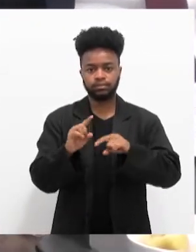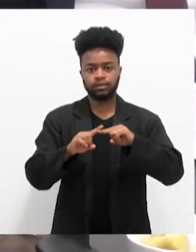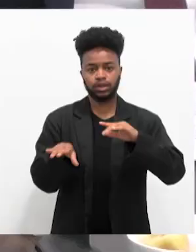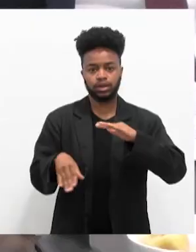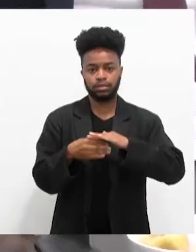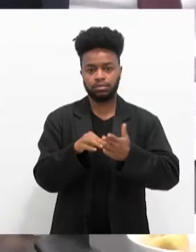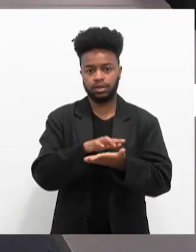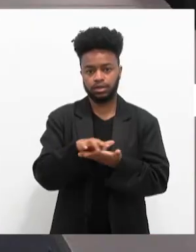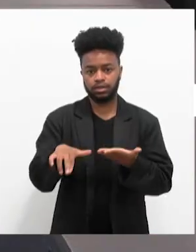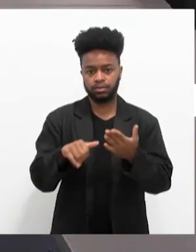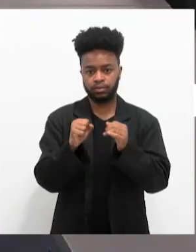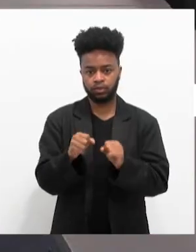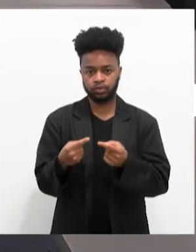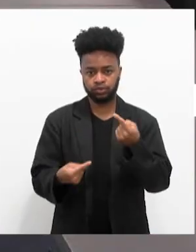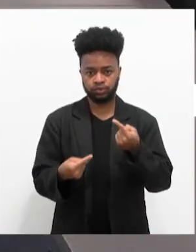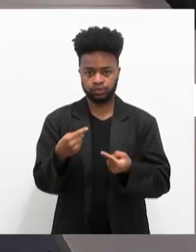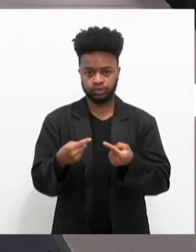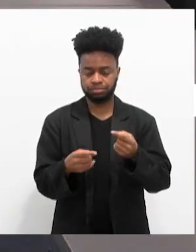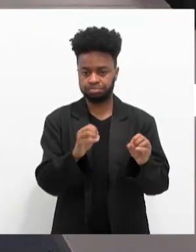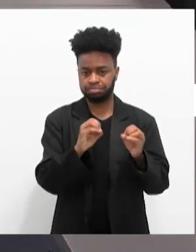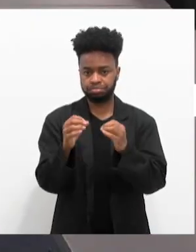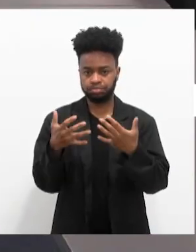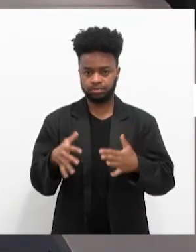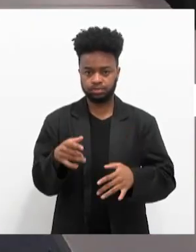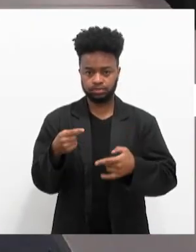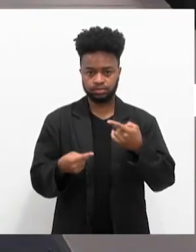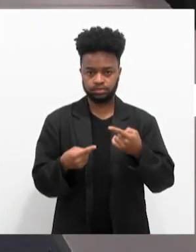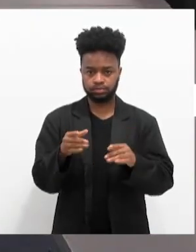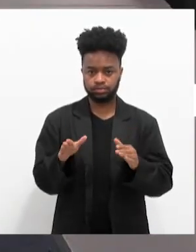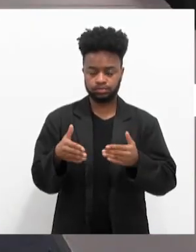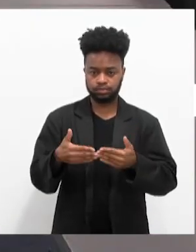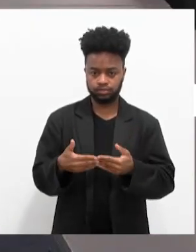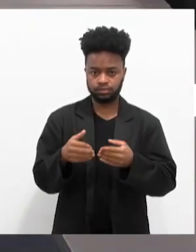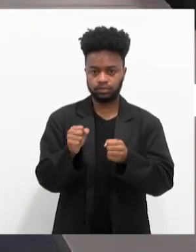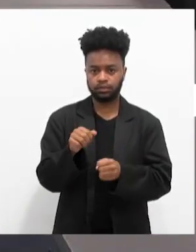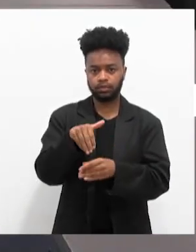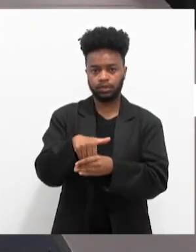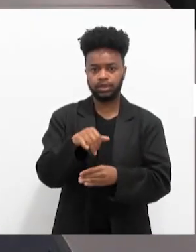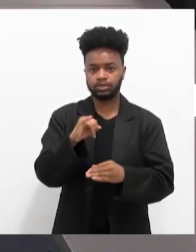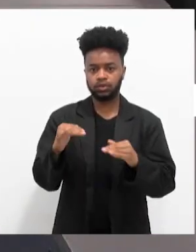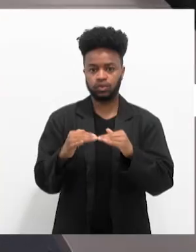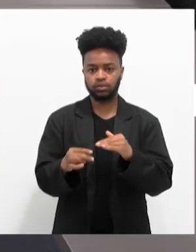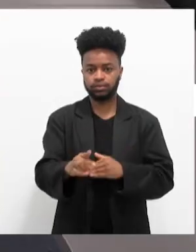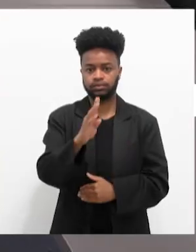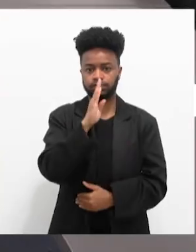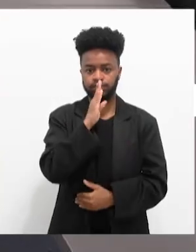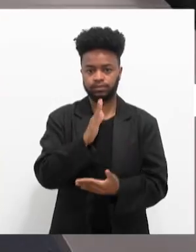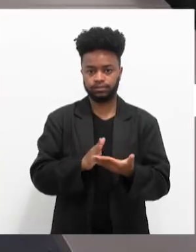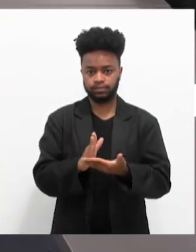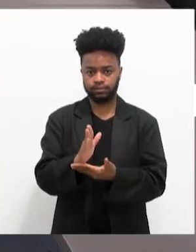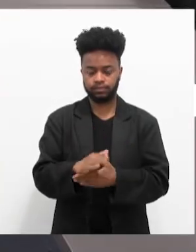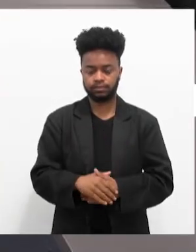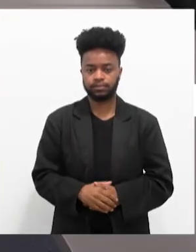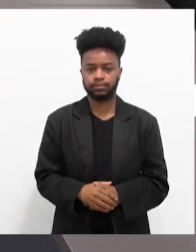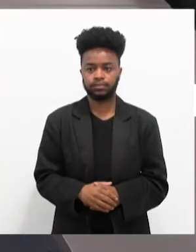emendas. Em discussão. Não havendo quem queira discutir, encerrada a discussão, em votação, os senhores que aprovam permaneçam como estão,